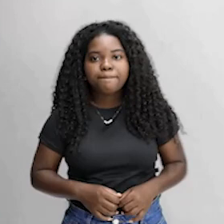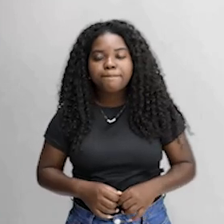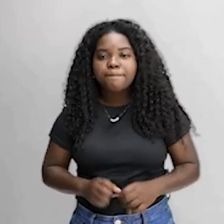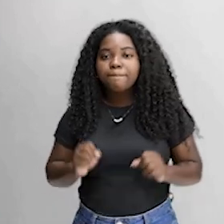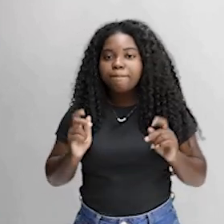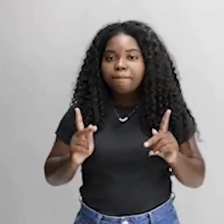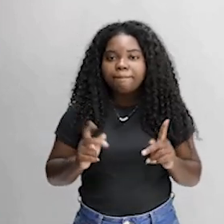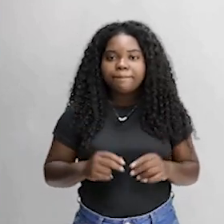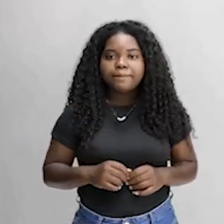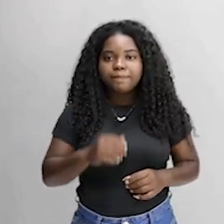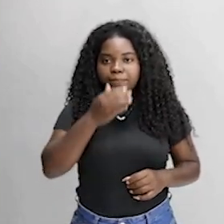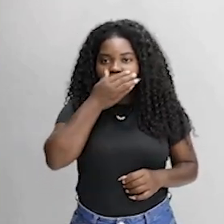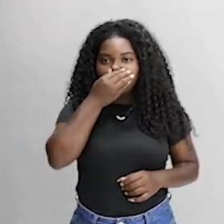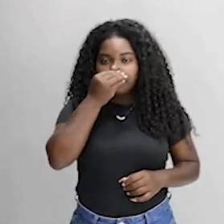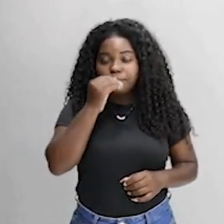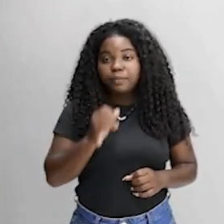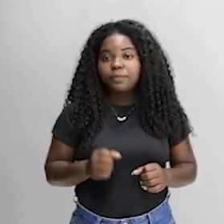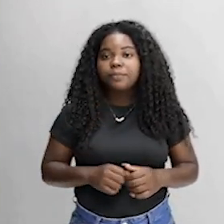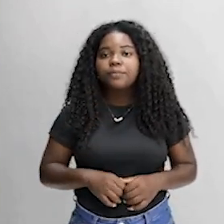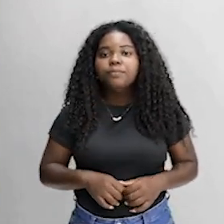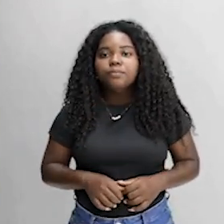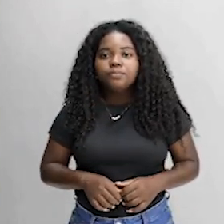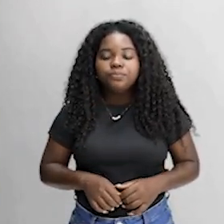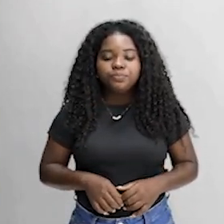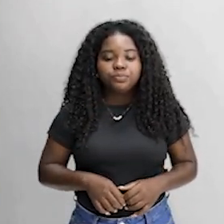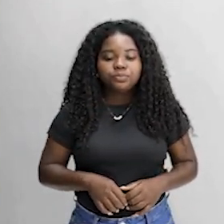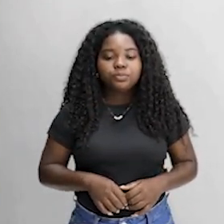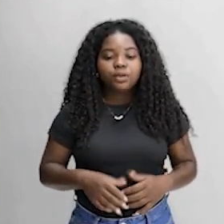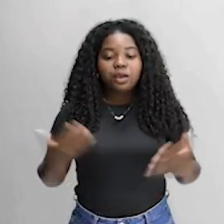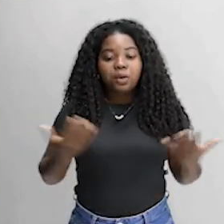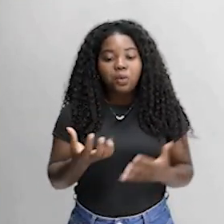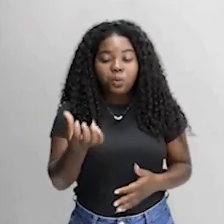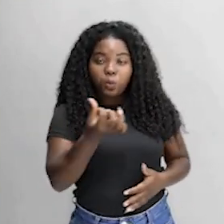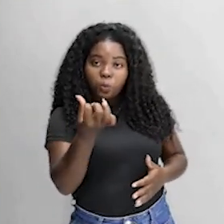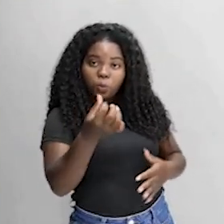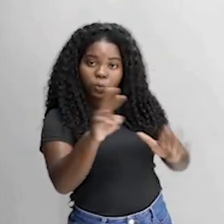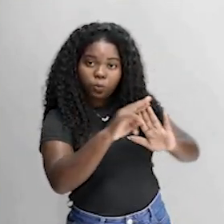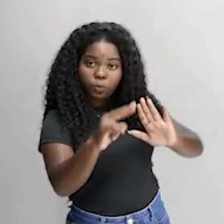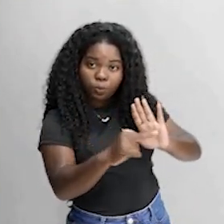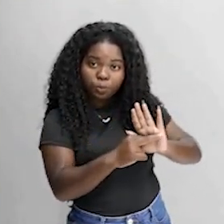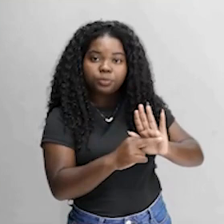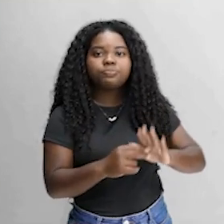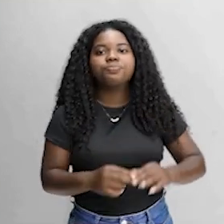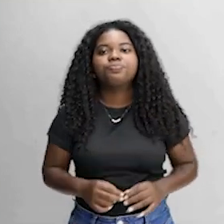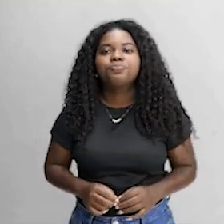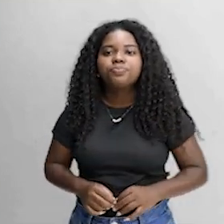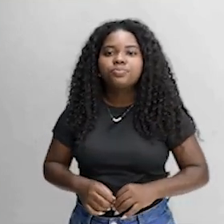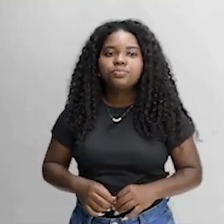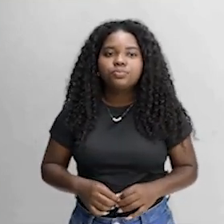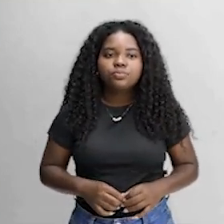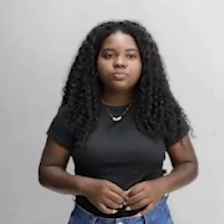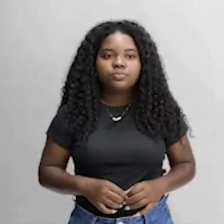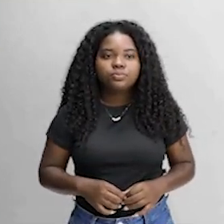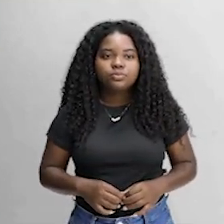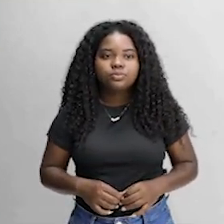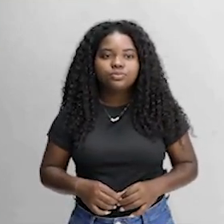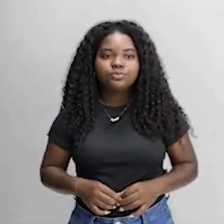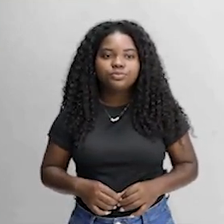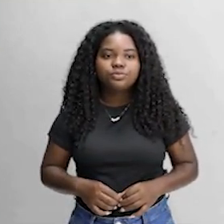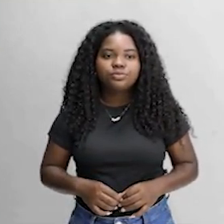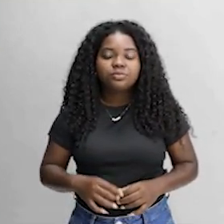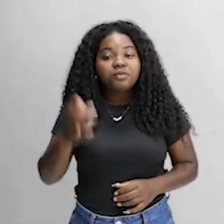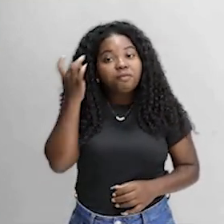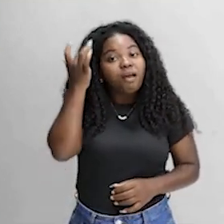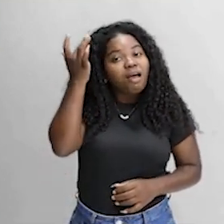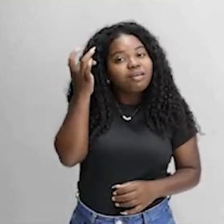Ok? Show de bola? Vamos para a sexta regra agora. Olha a sexta regra. Fácil,